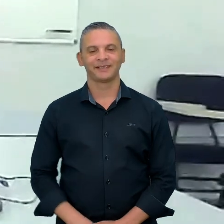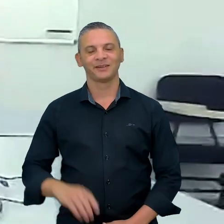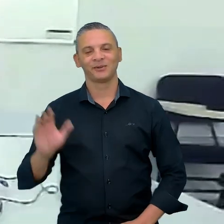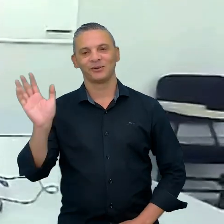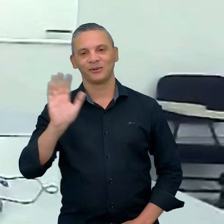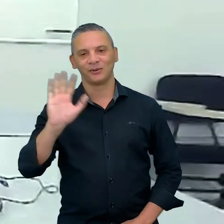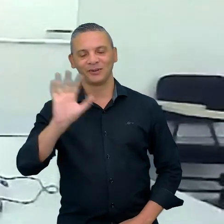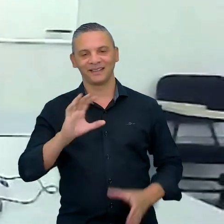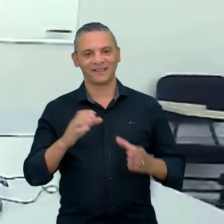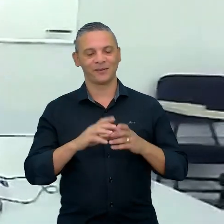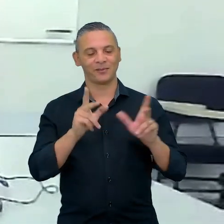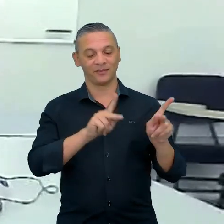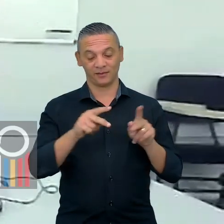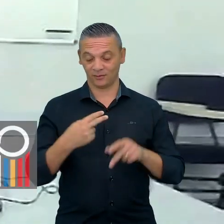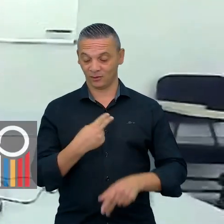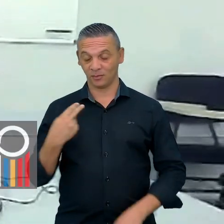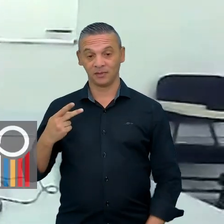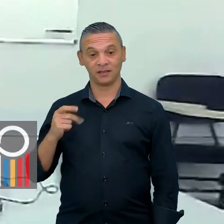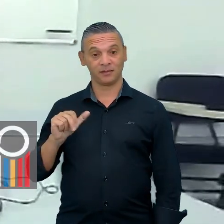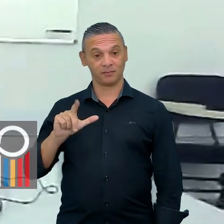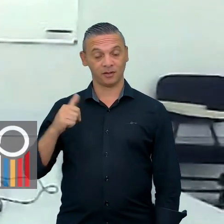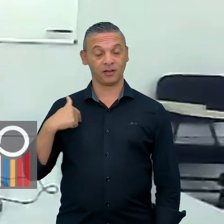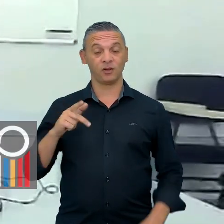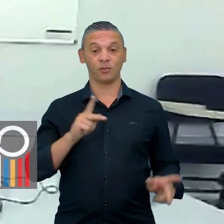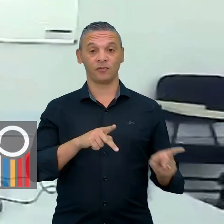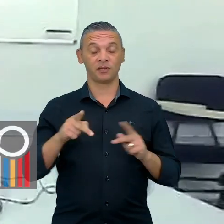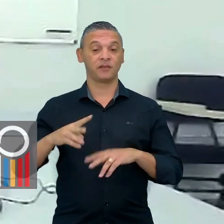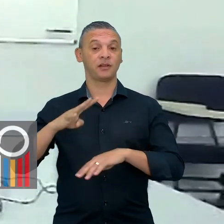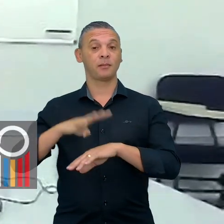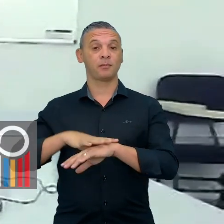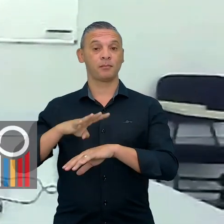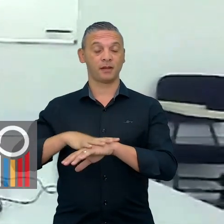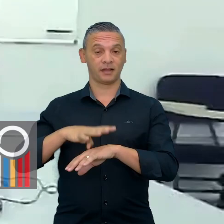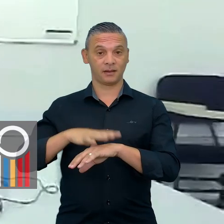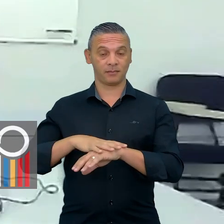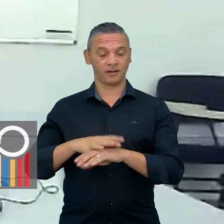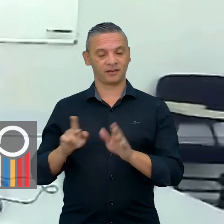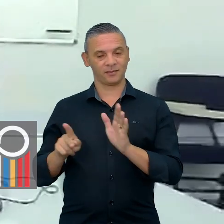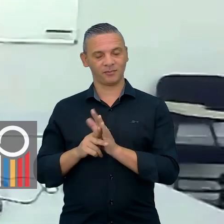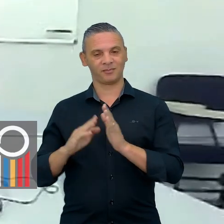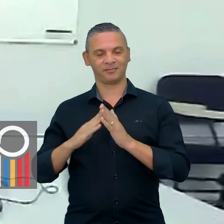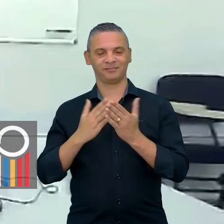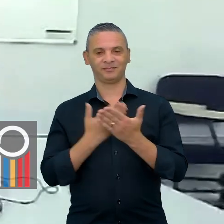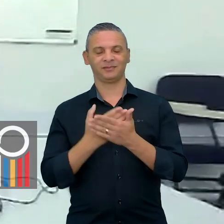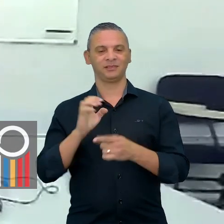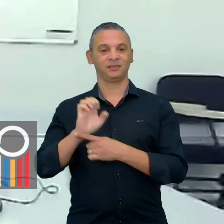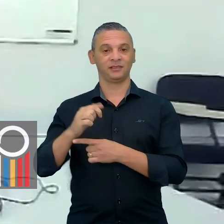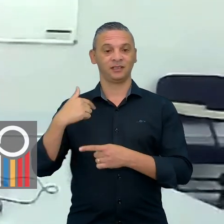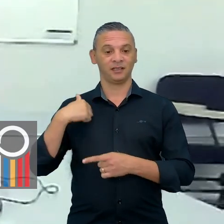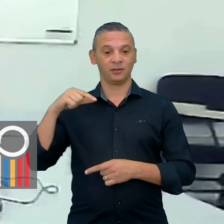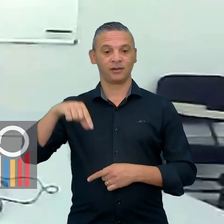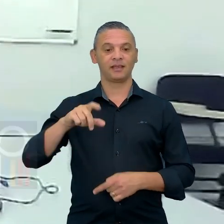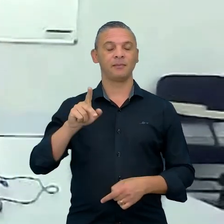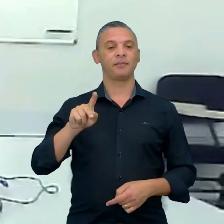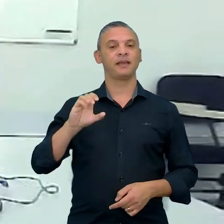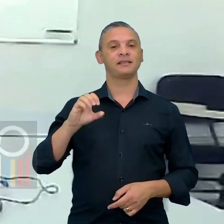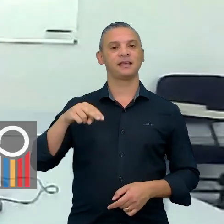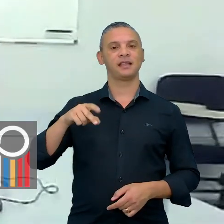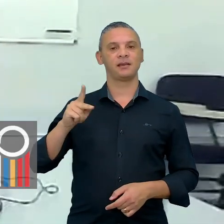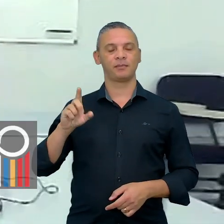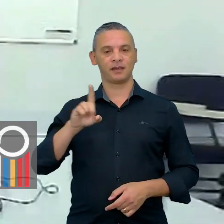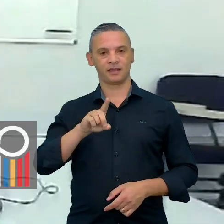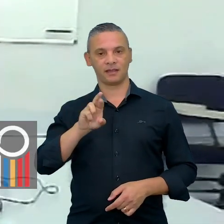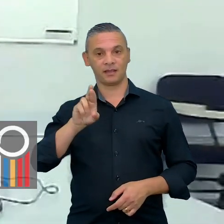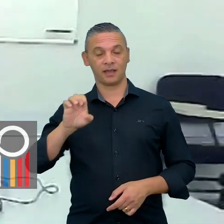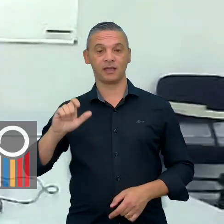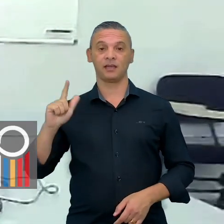Olá, professores. Eu sou Paula Soares, sou professora de matemática da rede e estou como PCNP na diretoria de ensino